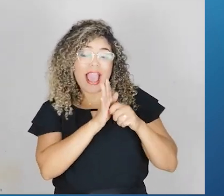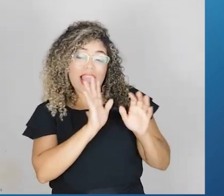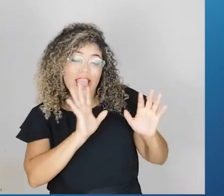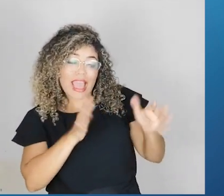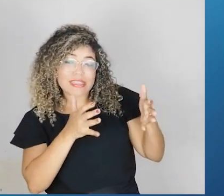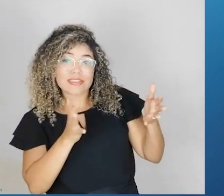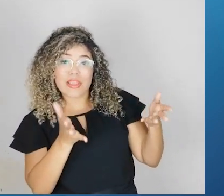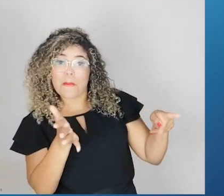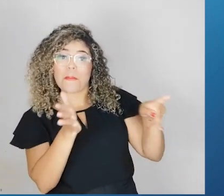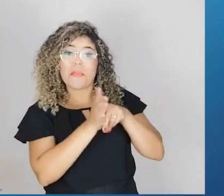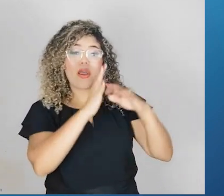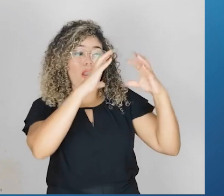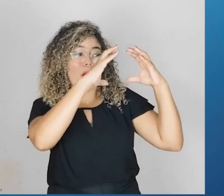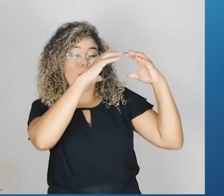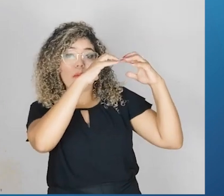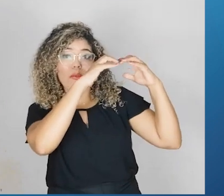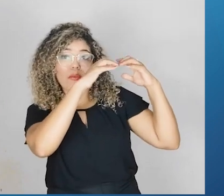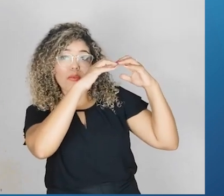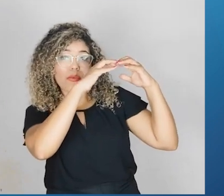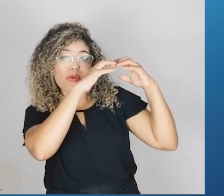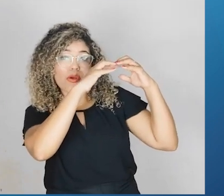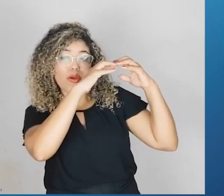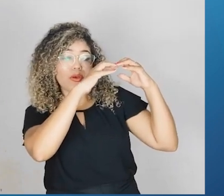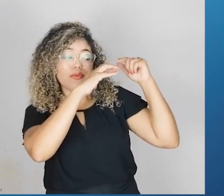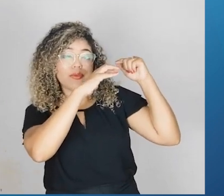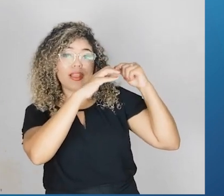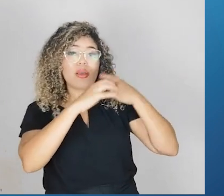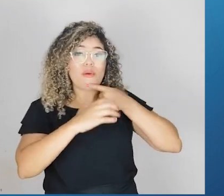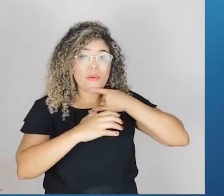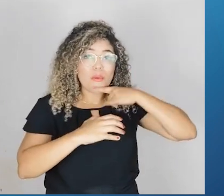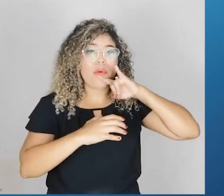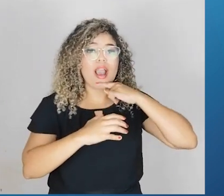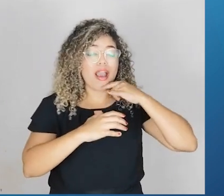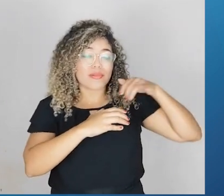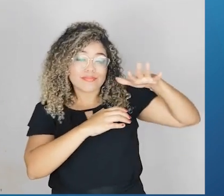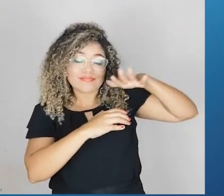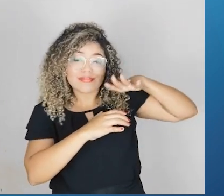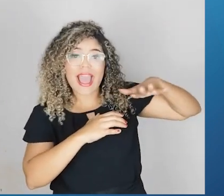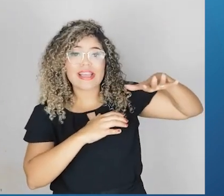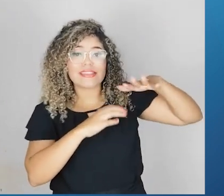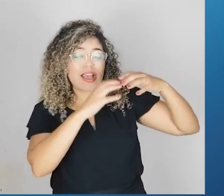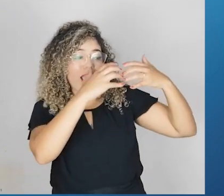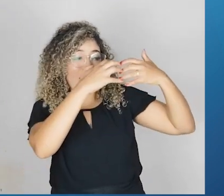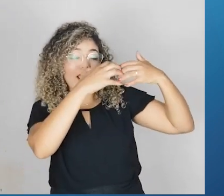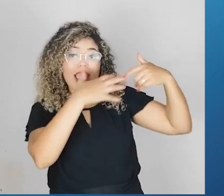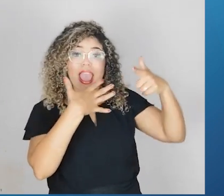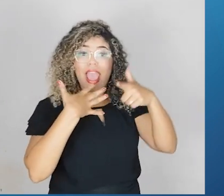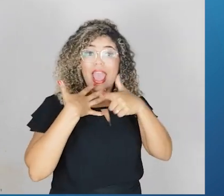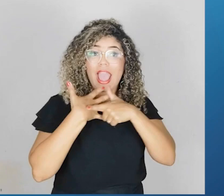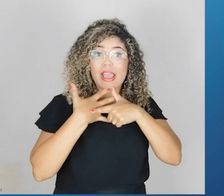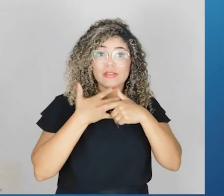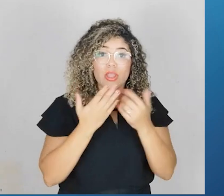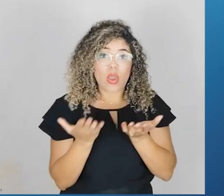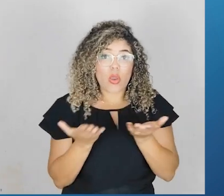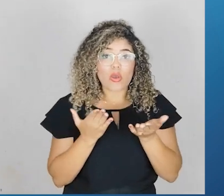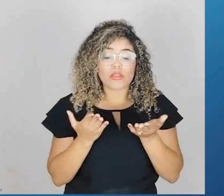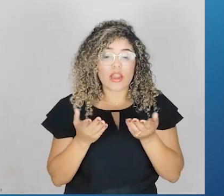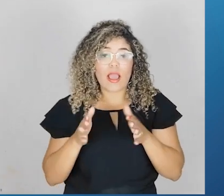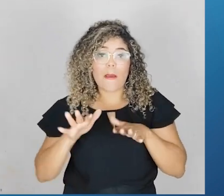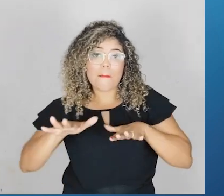Então nós temos aqui, por exemplo, o cerebelo. Como falei, o álcool atua nesse ponto. O cerebelo é responsável por controlar